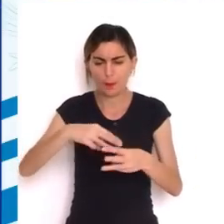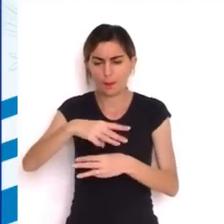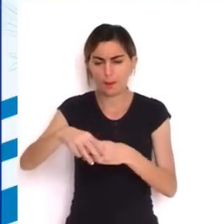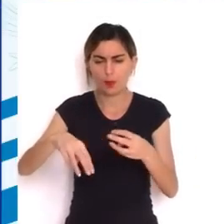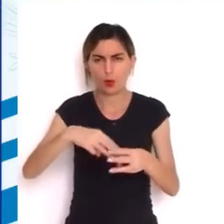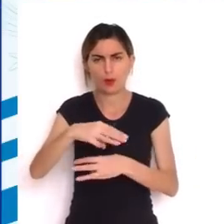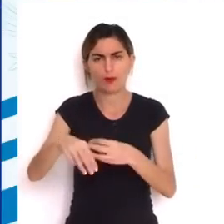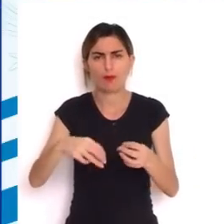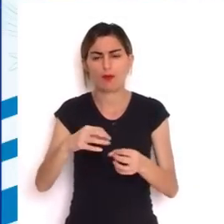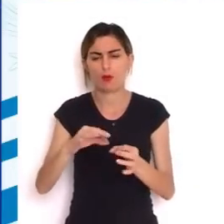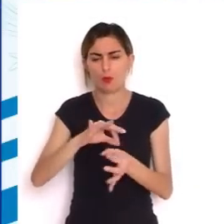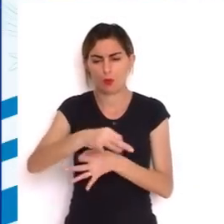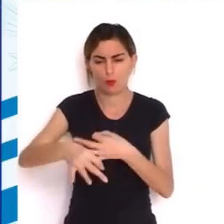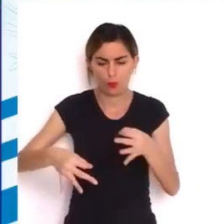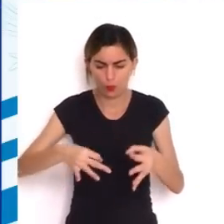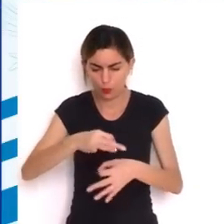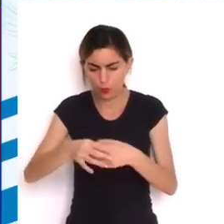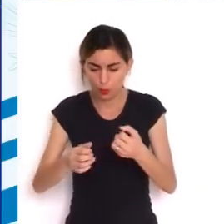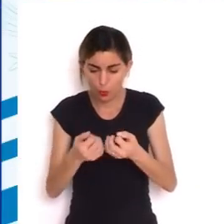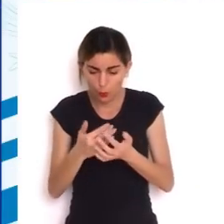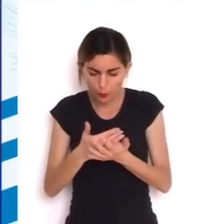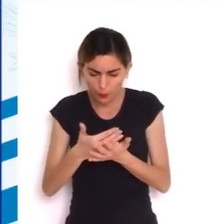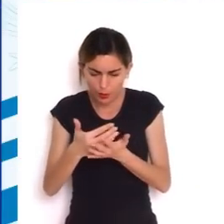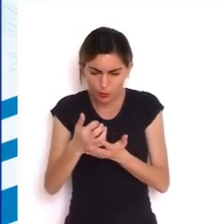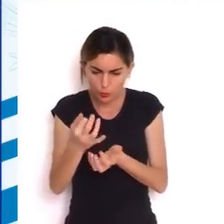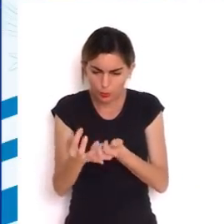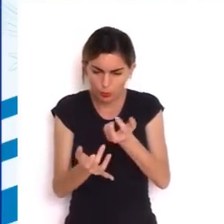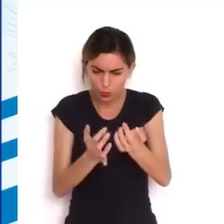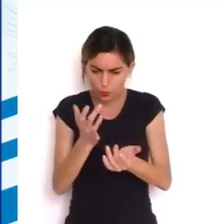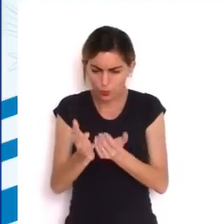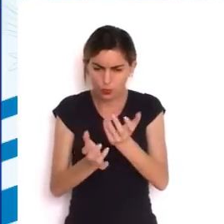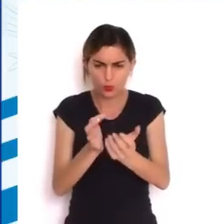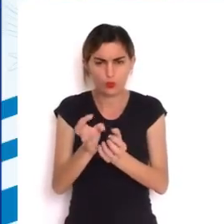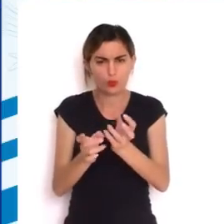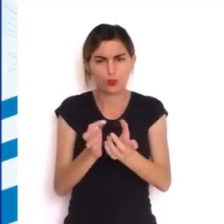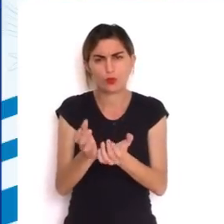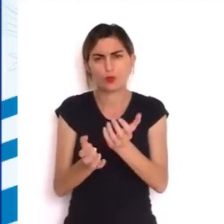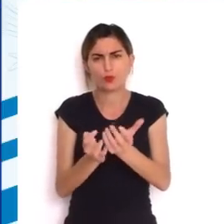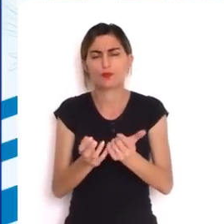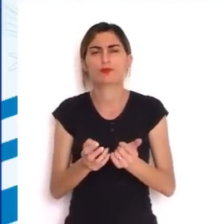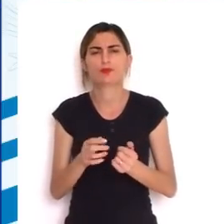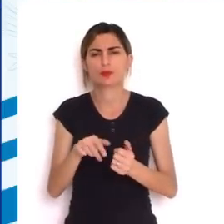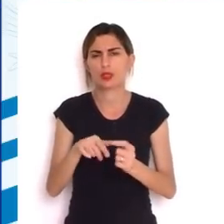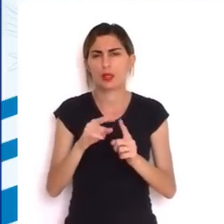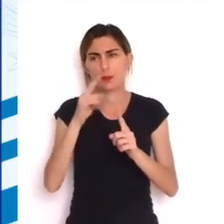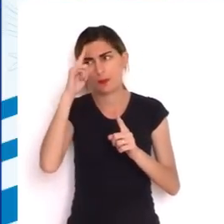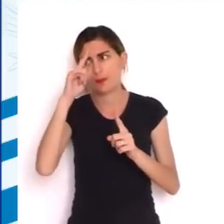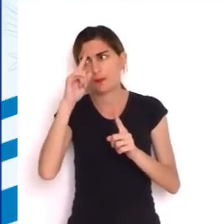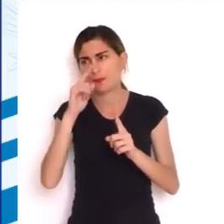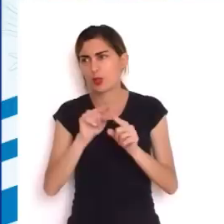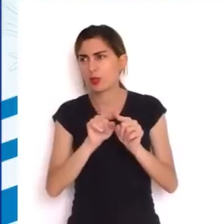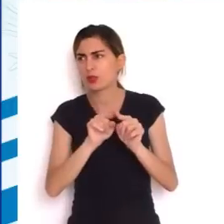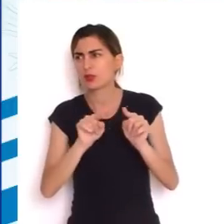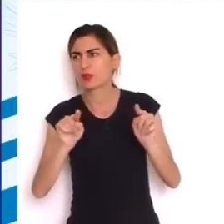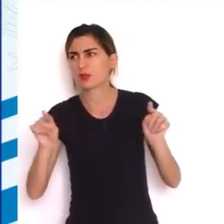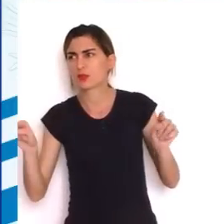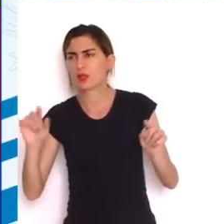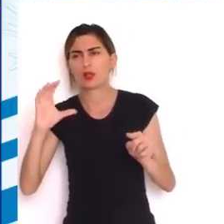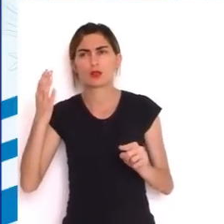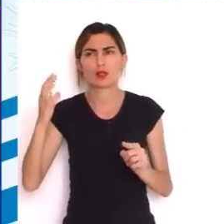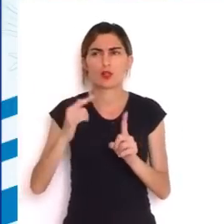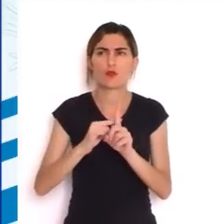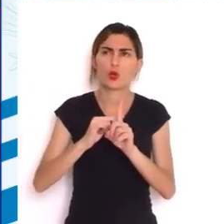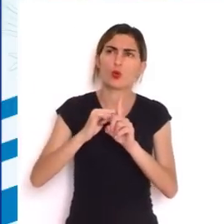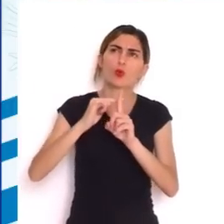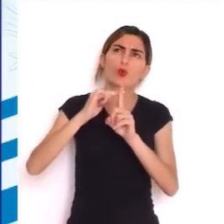se agitar e se agitar. E quanto mais for se agitando, a gente lembra ali da escala Celsius, que a temperatura ela